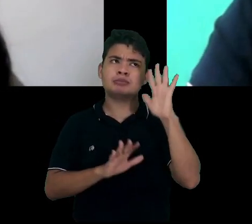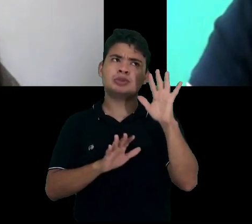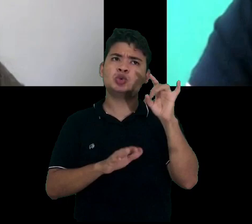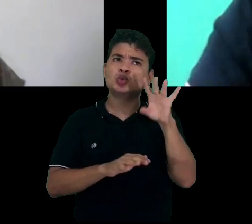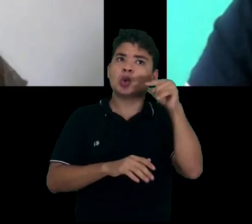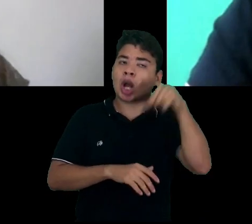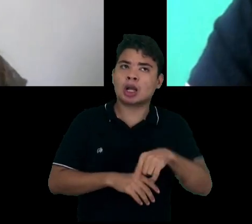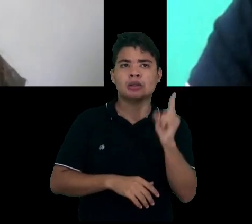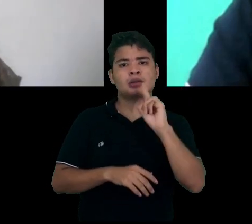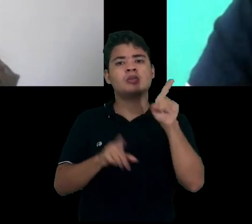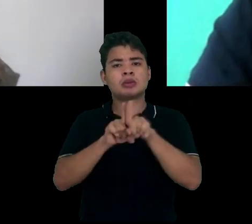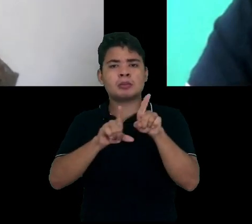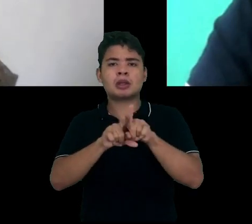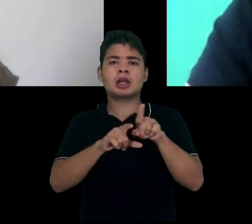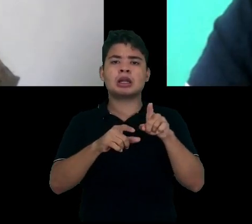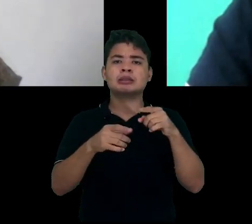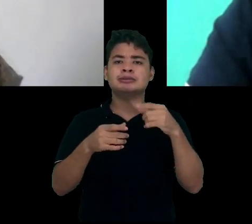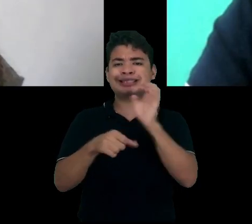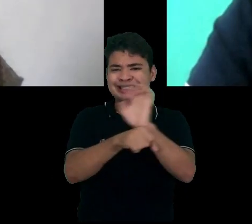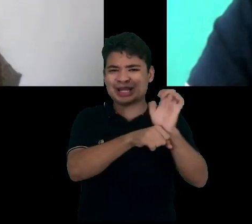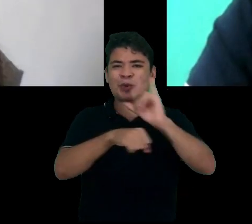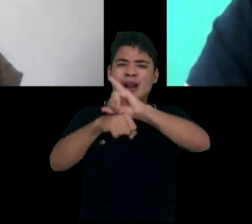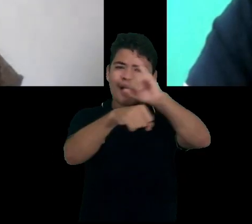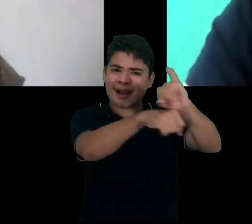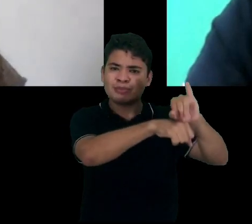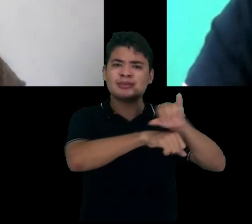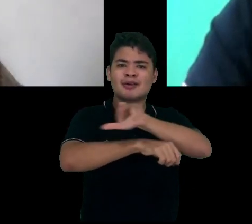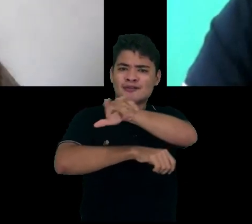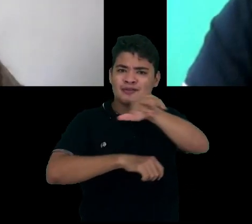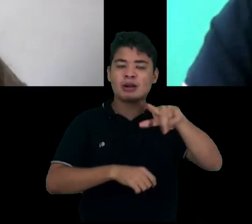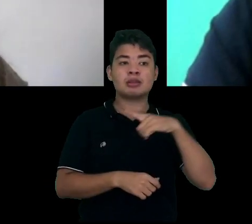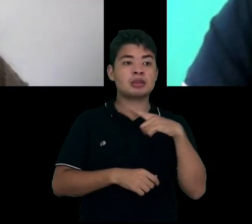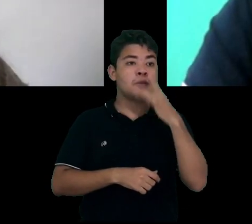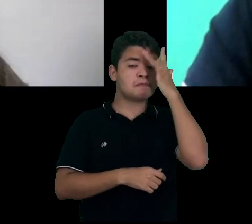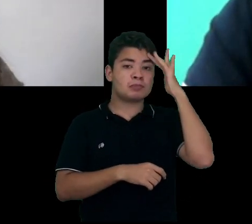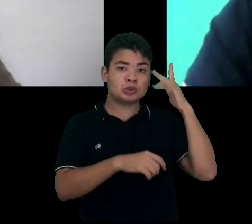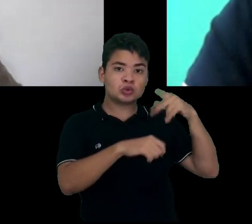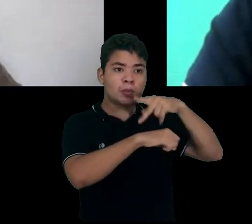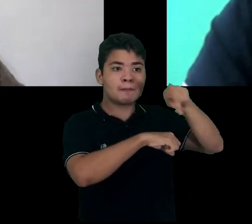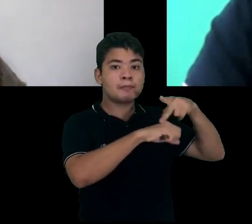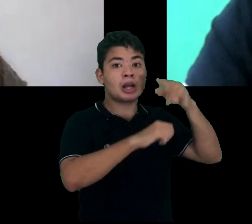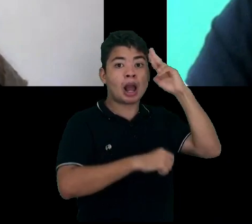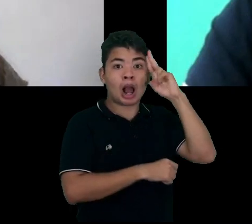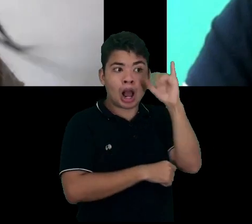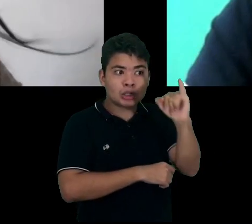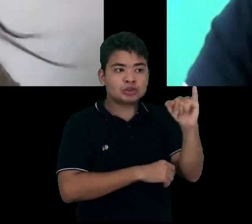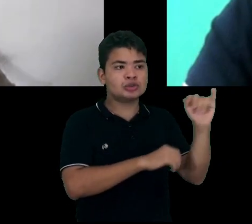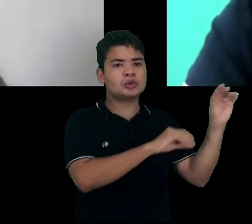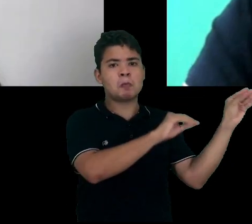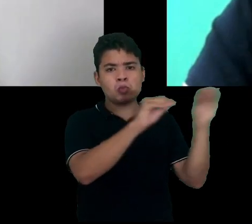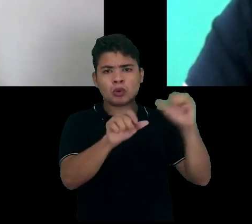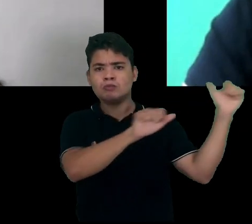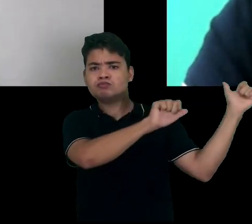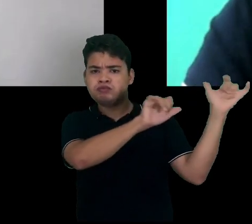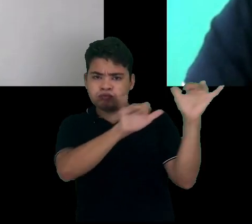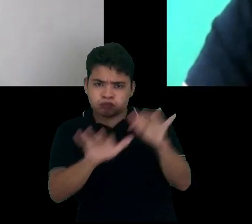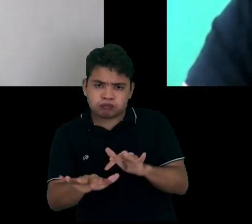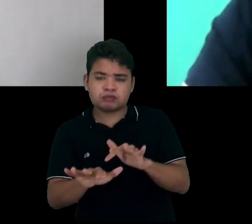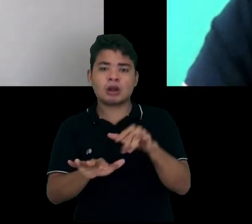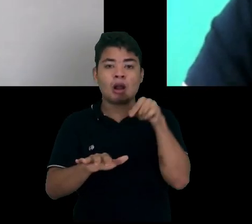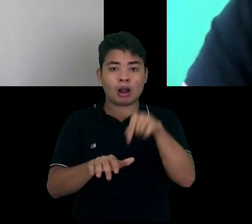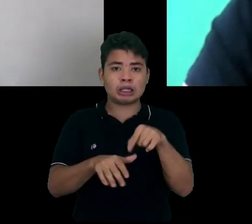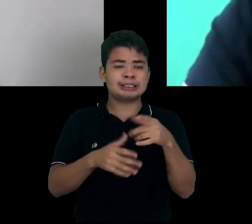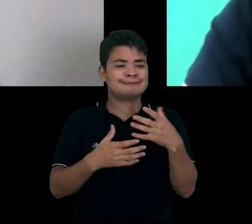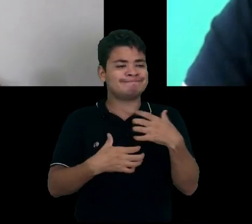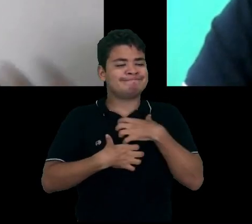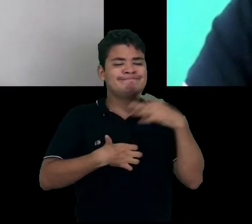grandes capitais, a gente percebe que houve, né? A mudança de muitas pessoas do Haiti, né? Haitianos. Então, quão gostoso é,